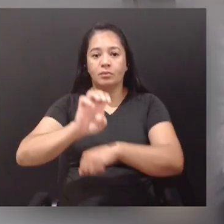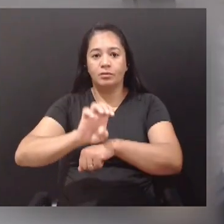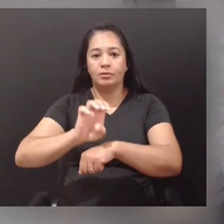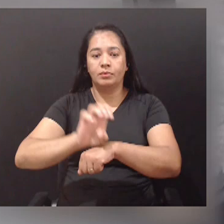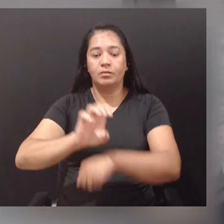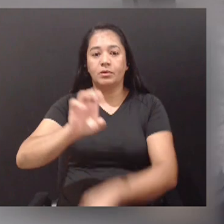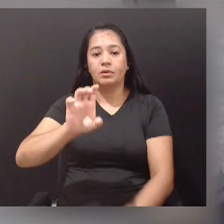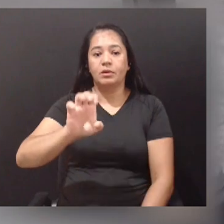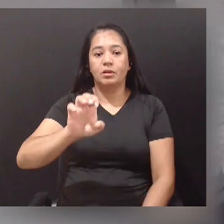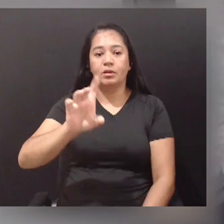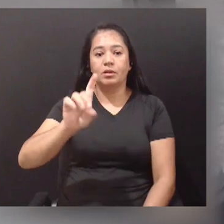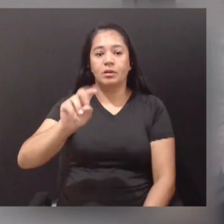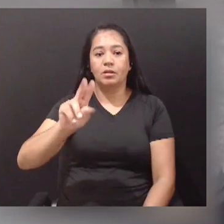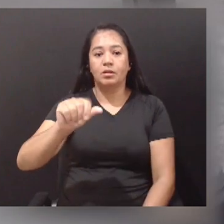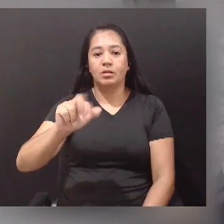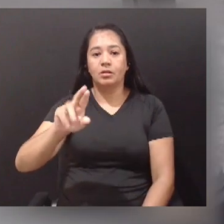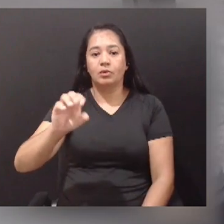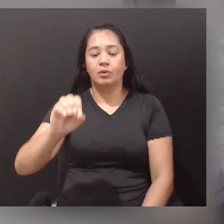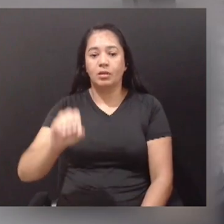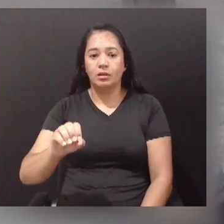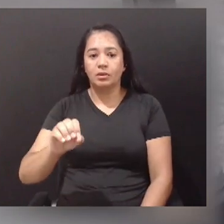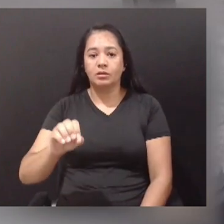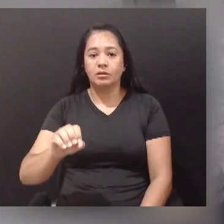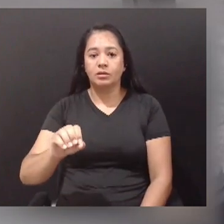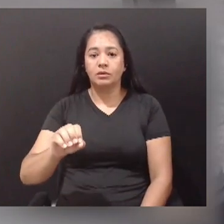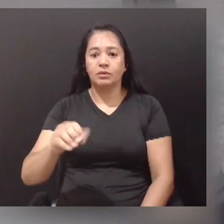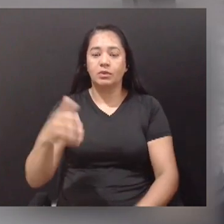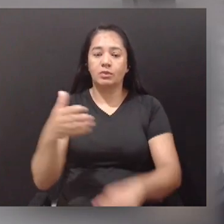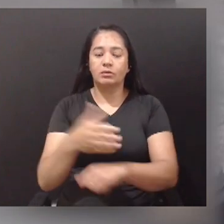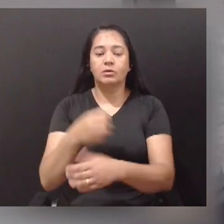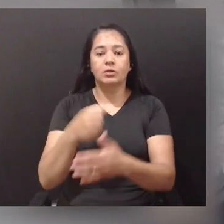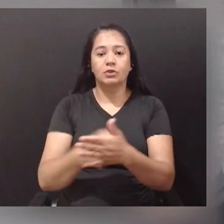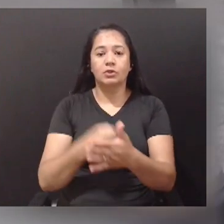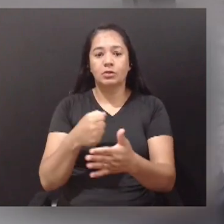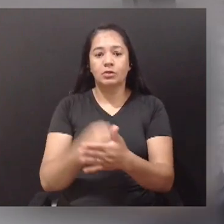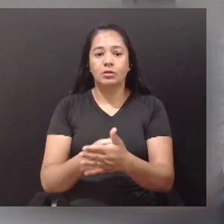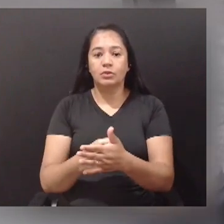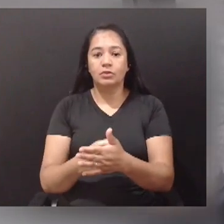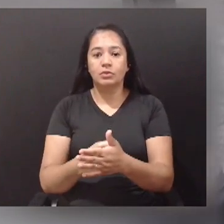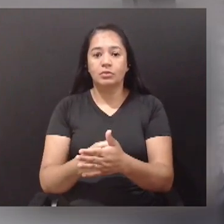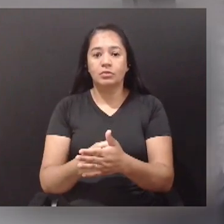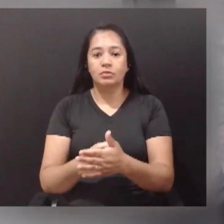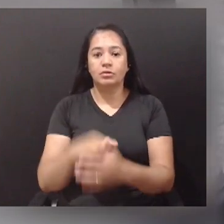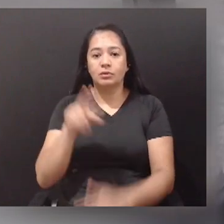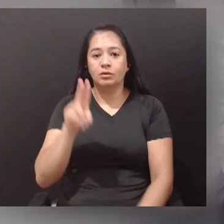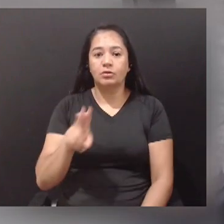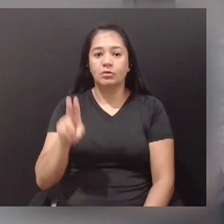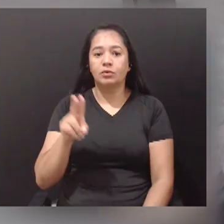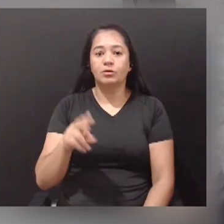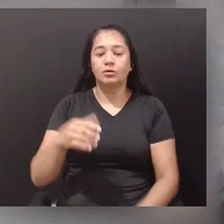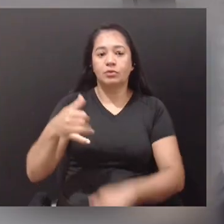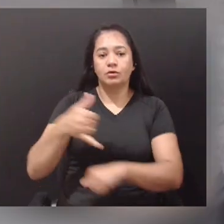que é um lutador, né, que faz parte da Frente Parlamentar da Cannabis e também faz a utilização do óleo e conseguiu ter uma melhora